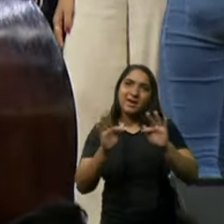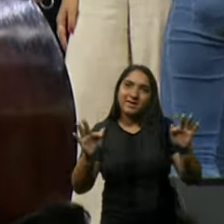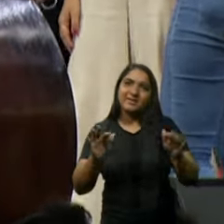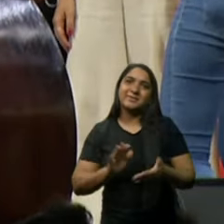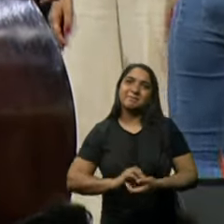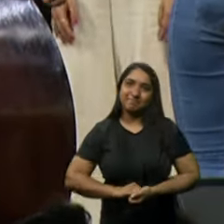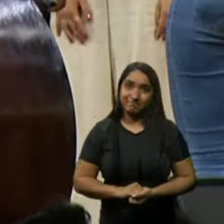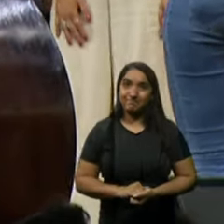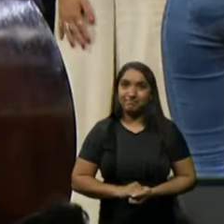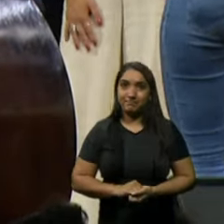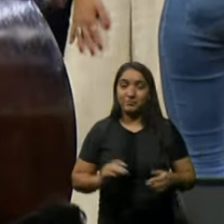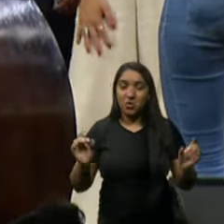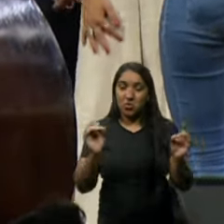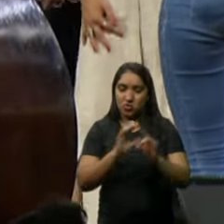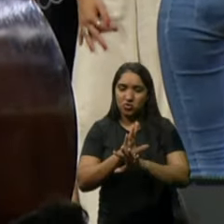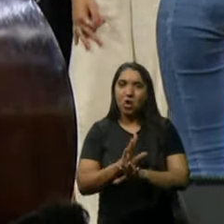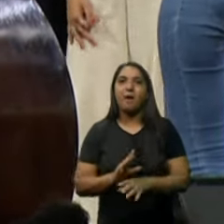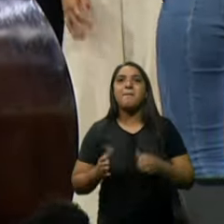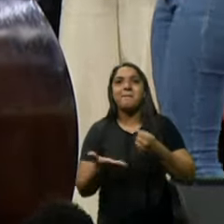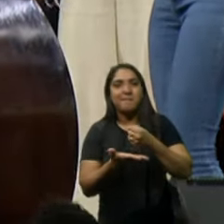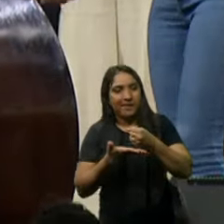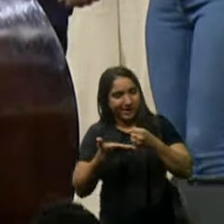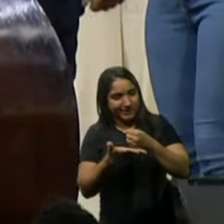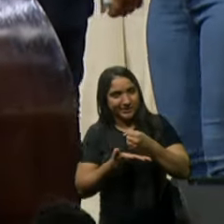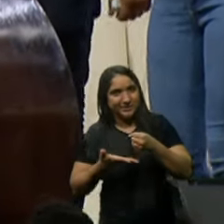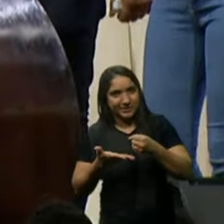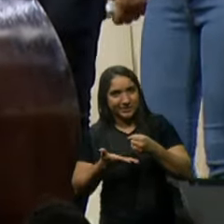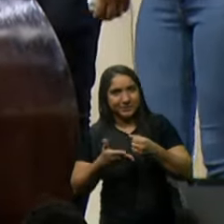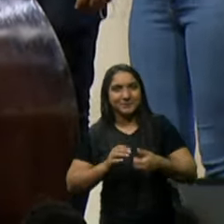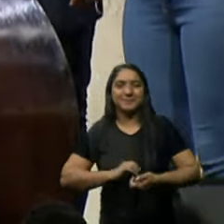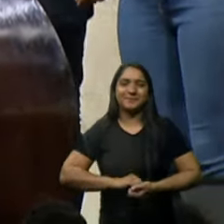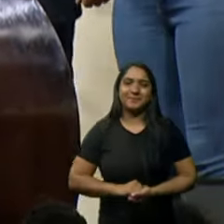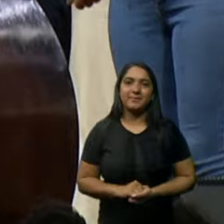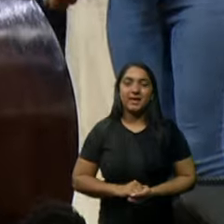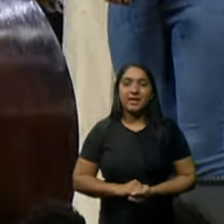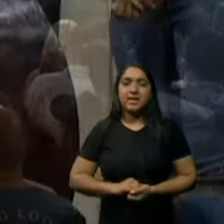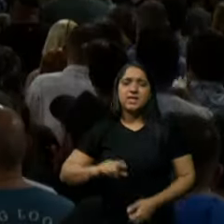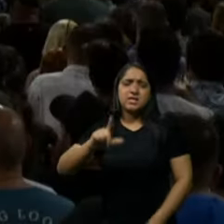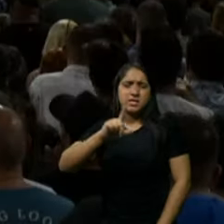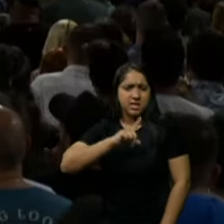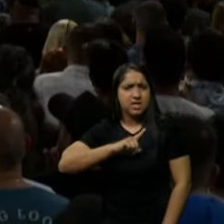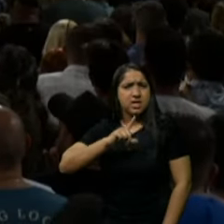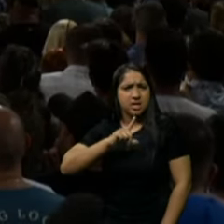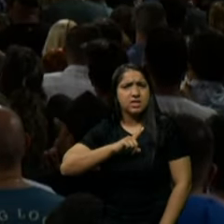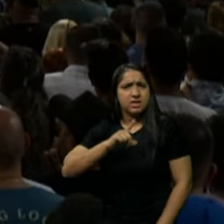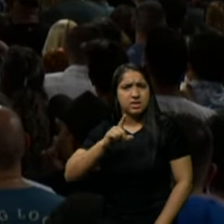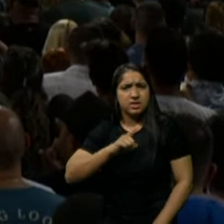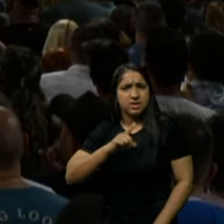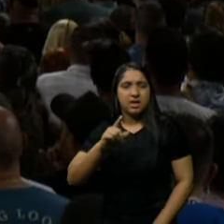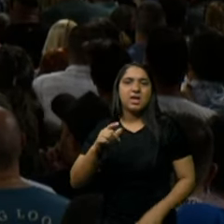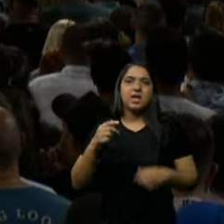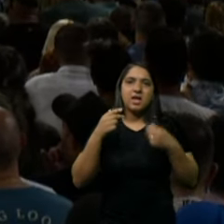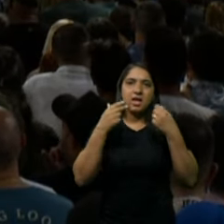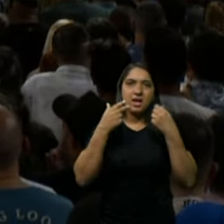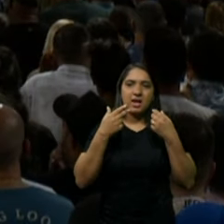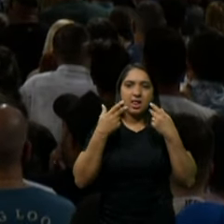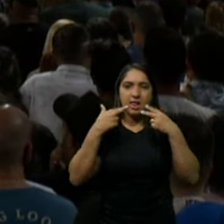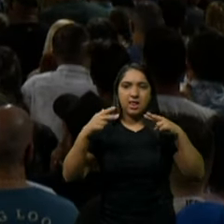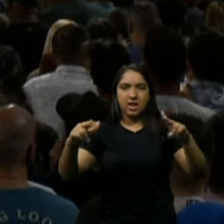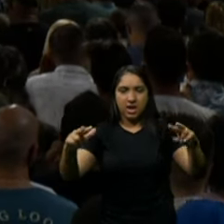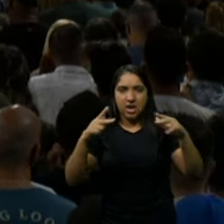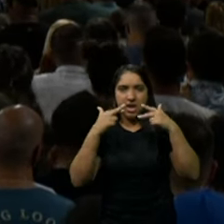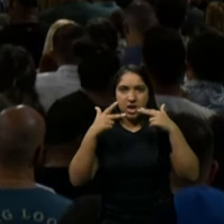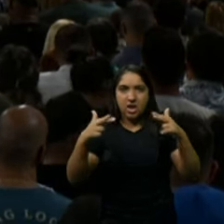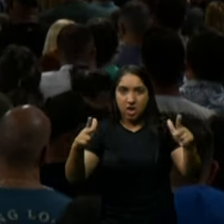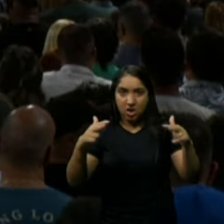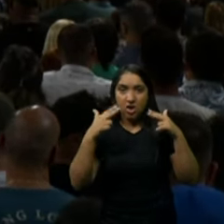disso e se há alguma outra língua que italiano francês se tem alguém de